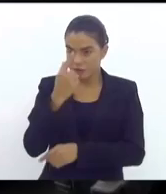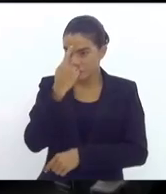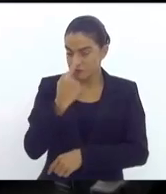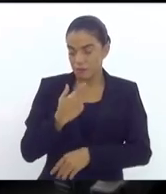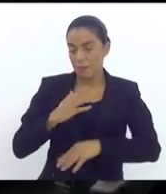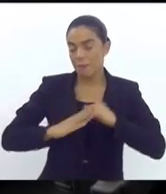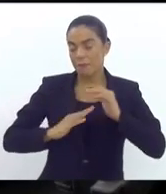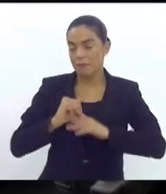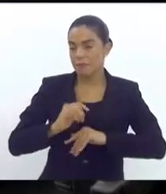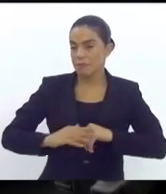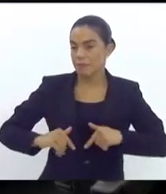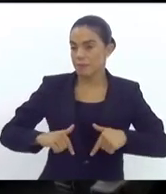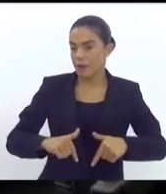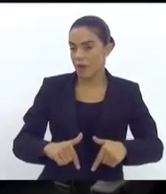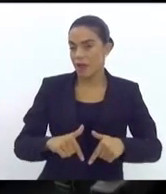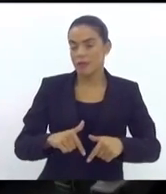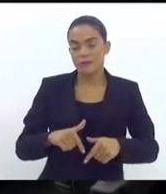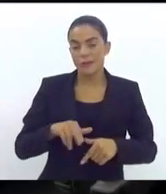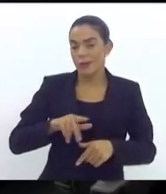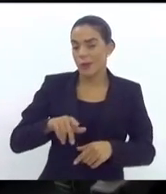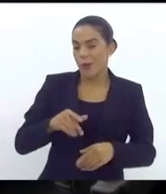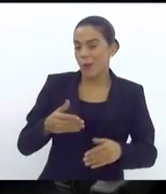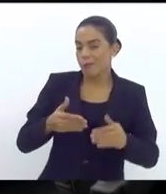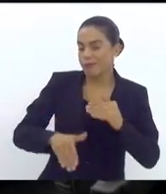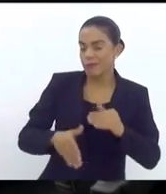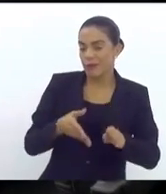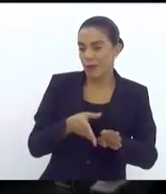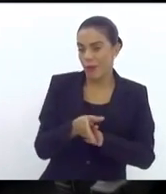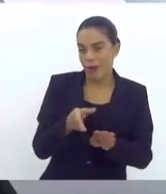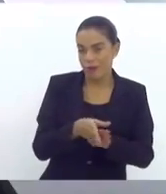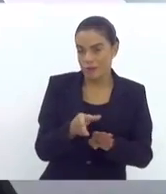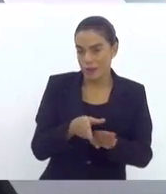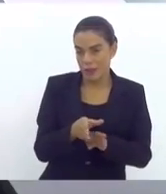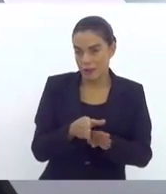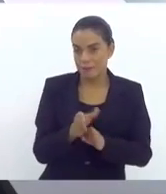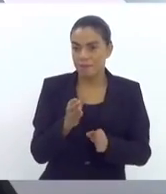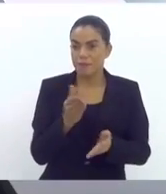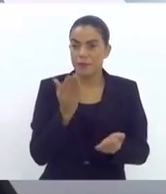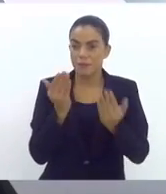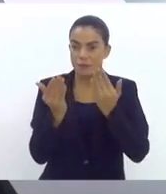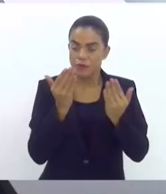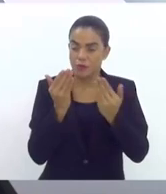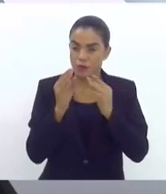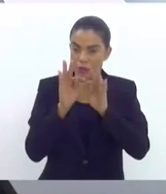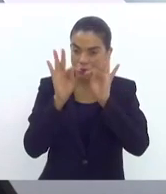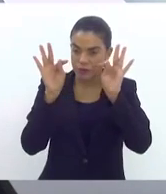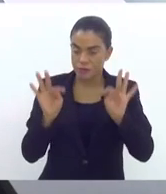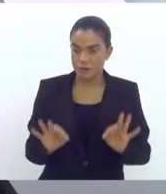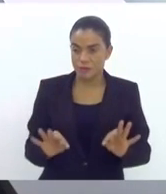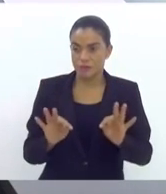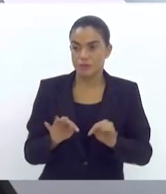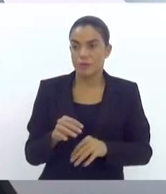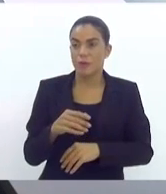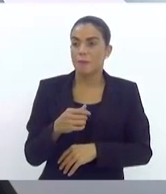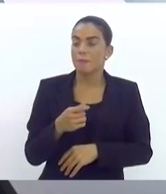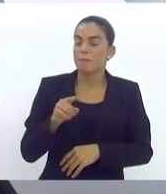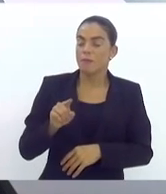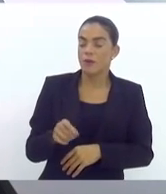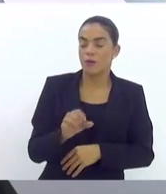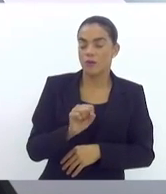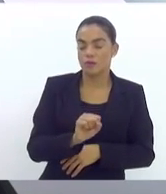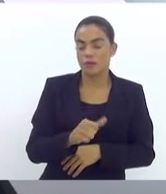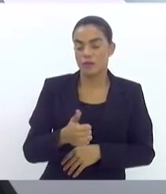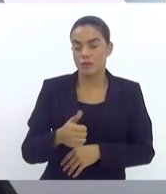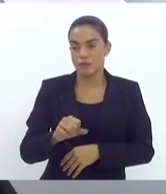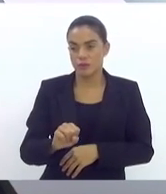práticas absolutamente desaconselhadas pela psicologia do testemunho. Voltemos, portanto, às 1.818 respostas recebidas pelo